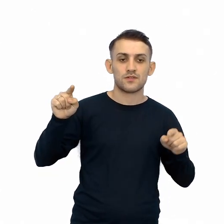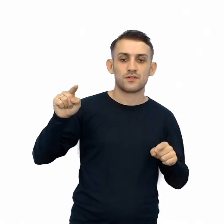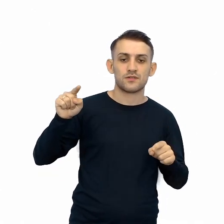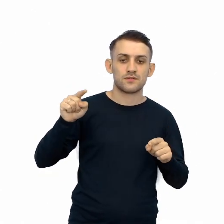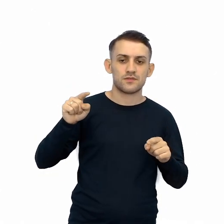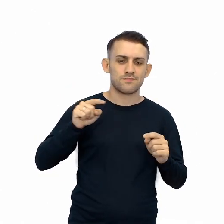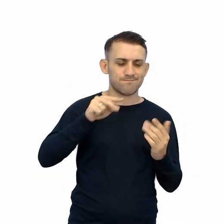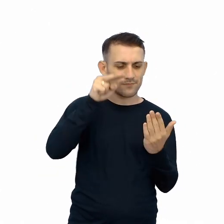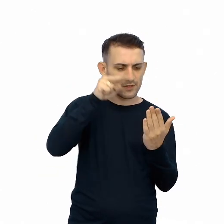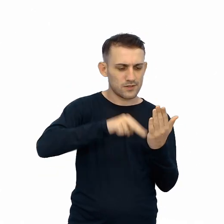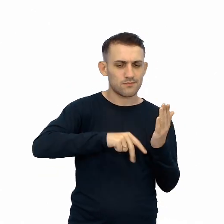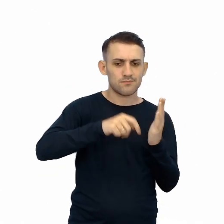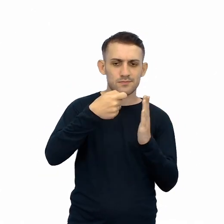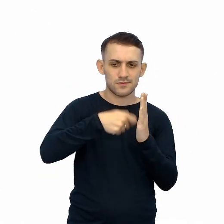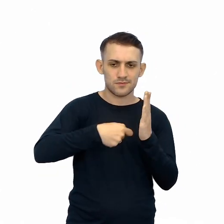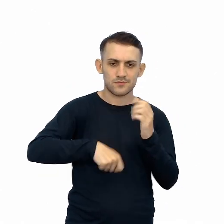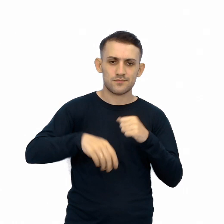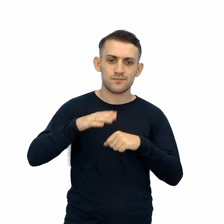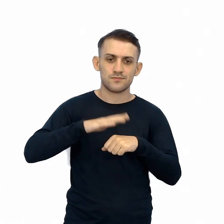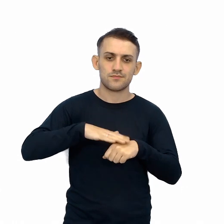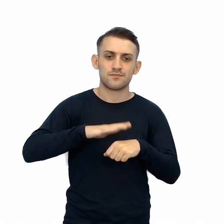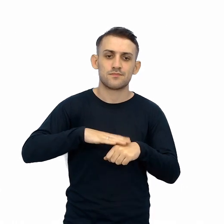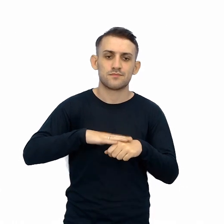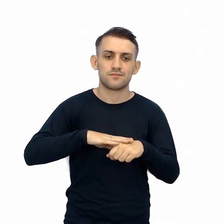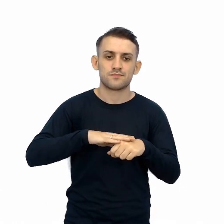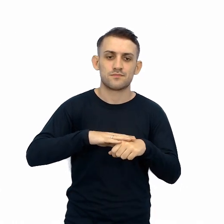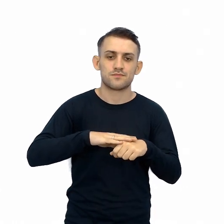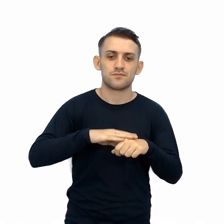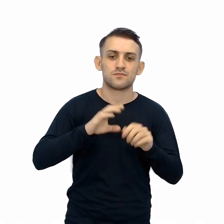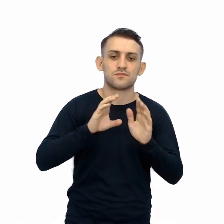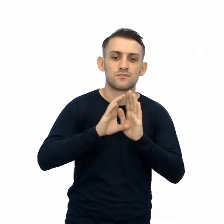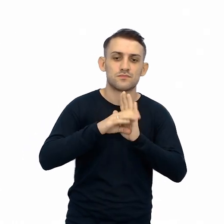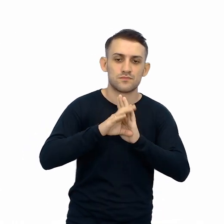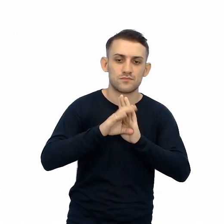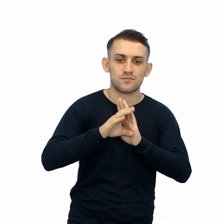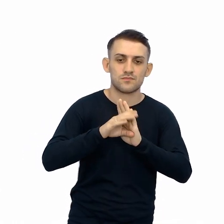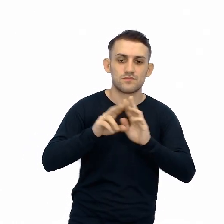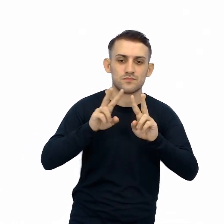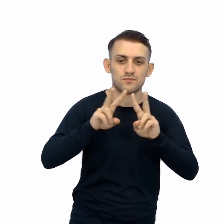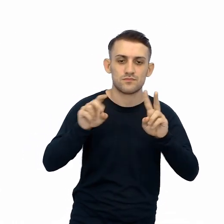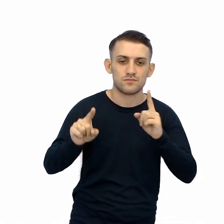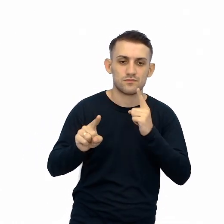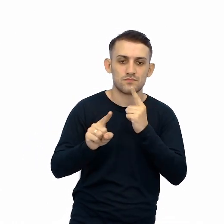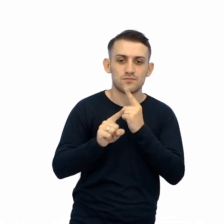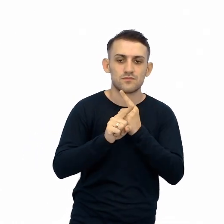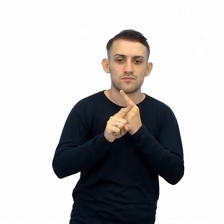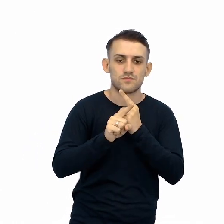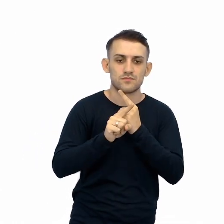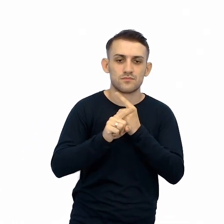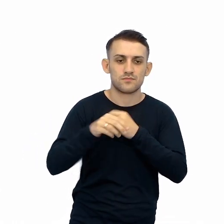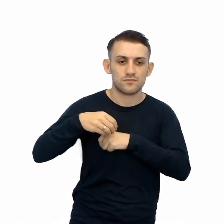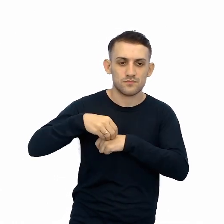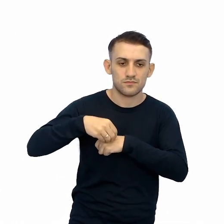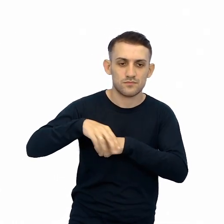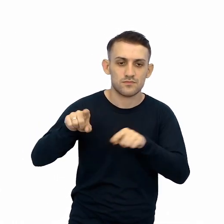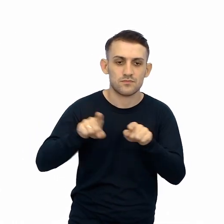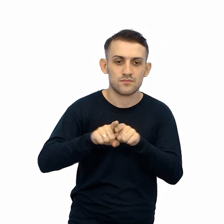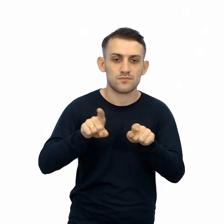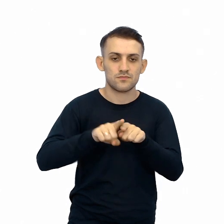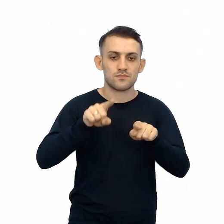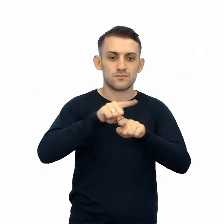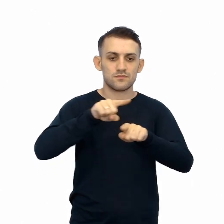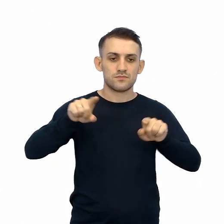retomem as anotações que vocês fizeram nesse encontro, Sugiro que